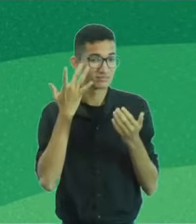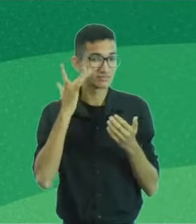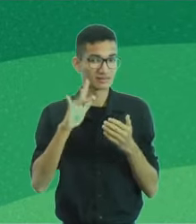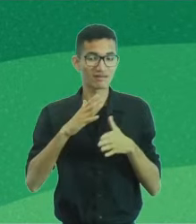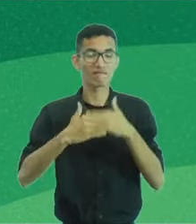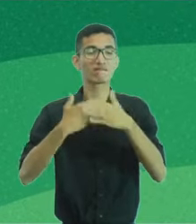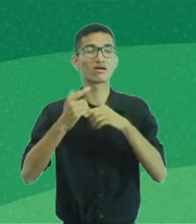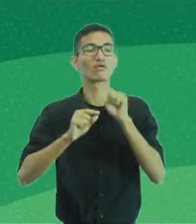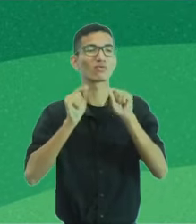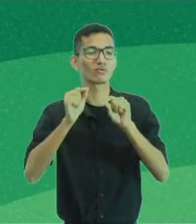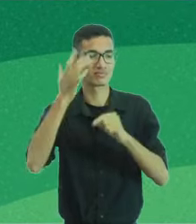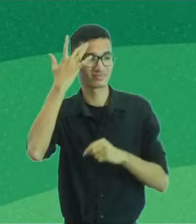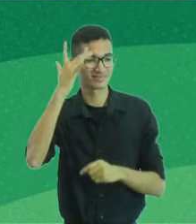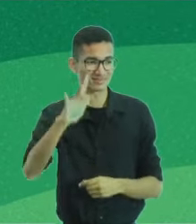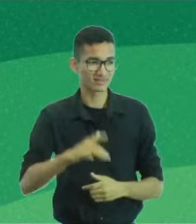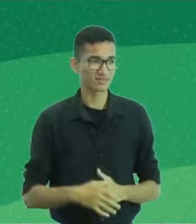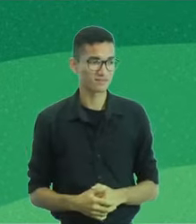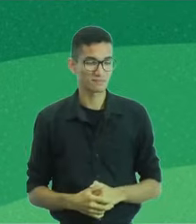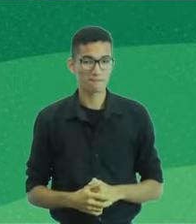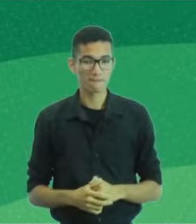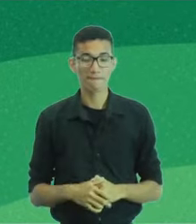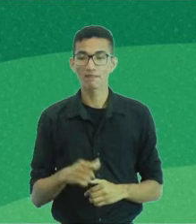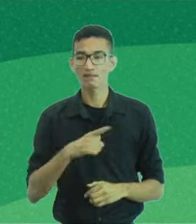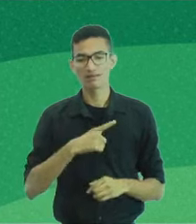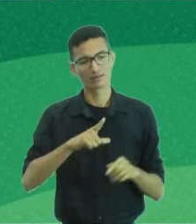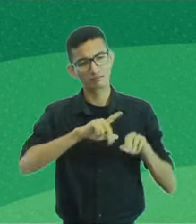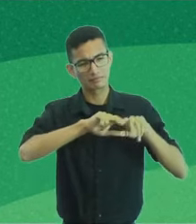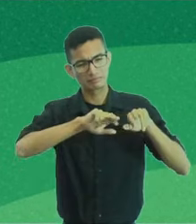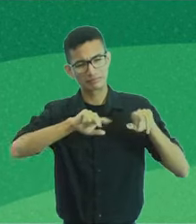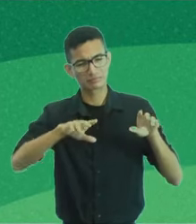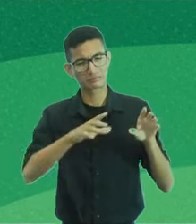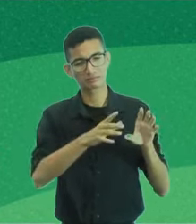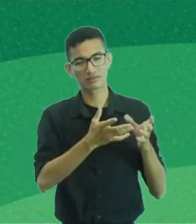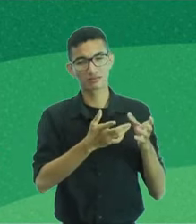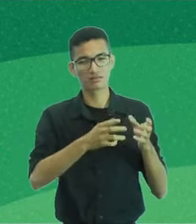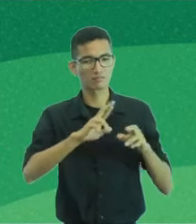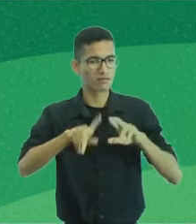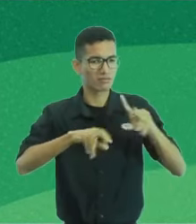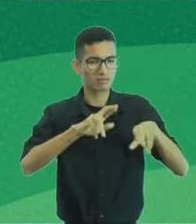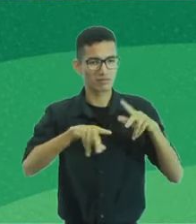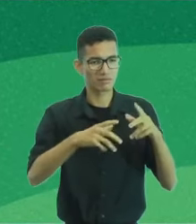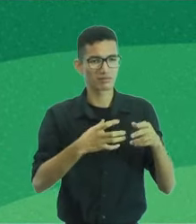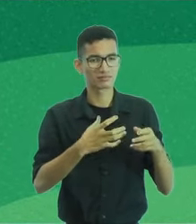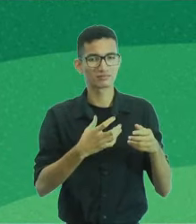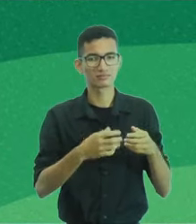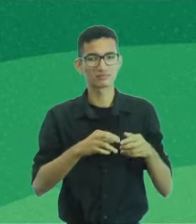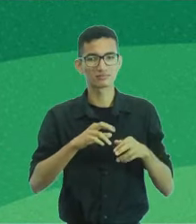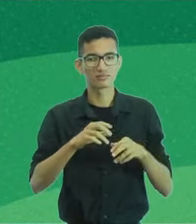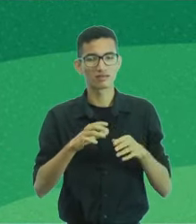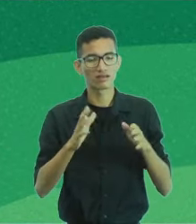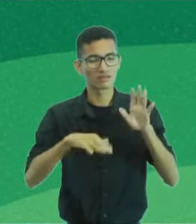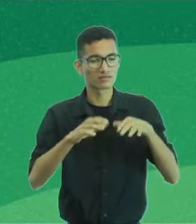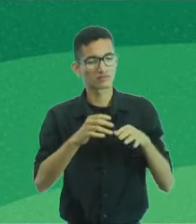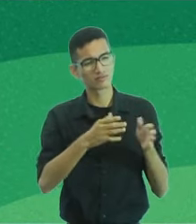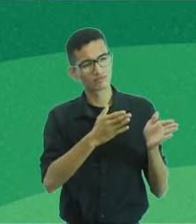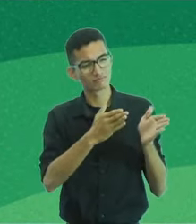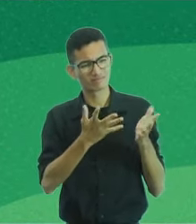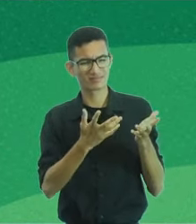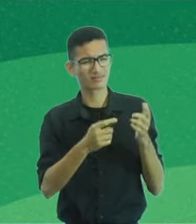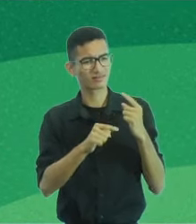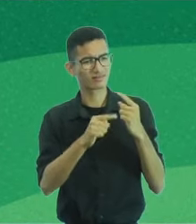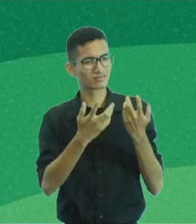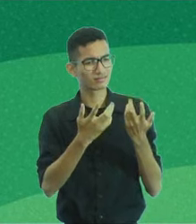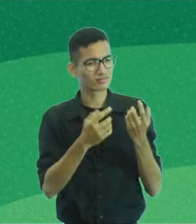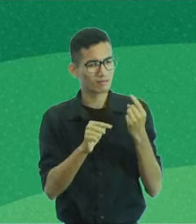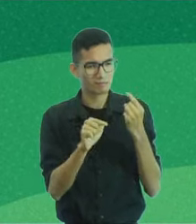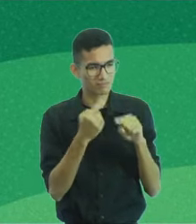o que vai acontecer e tem vários paradoxos tem algumas coisas vocês vão olhar que não fazem sentido e na realidade